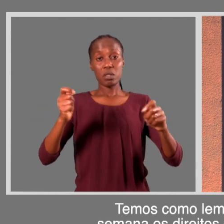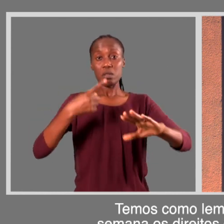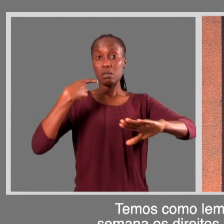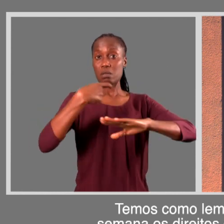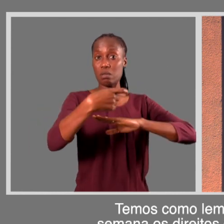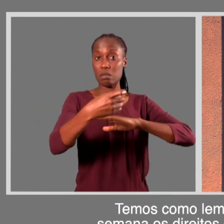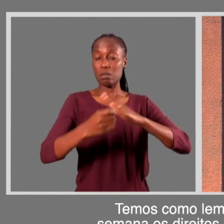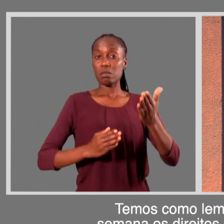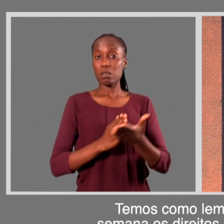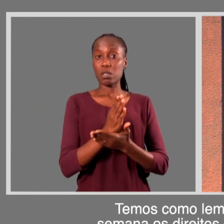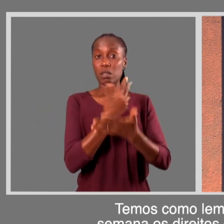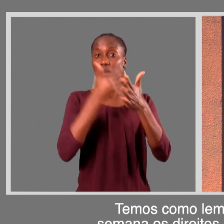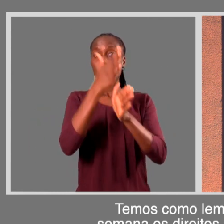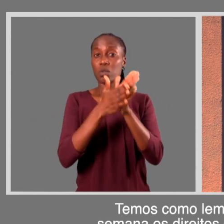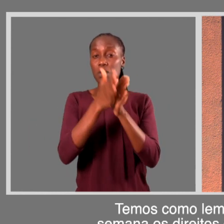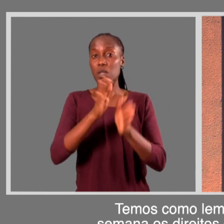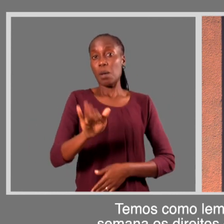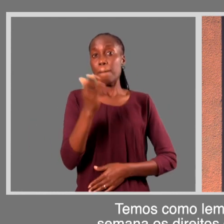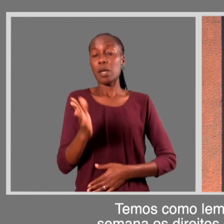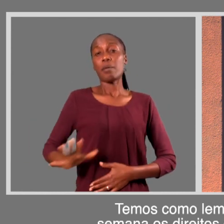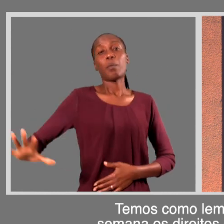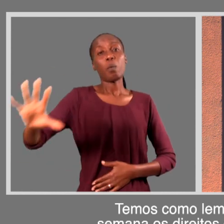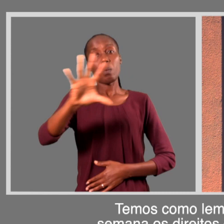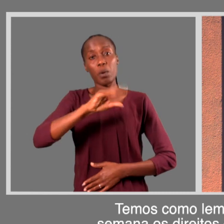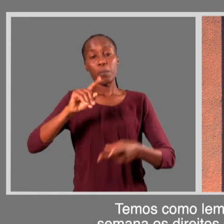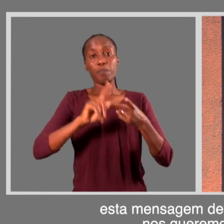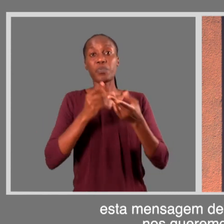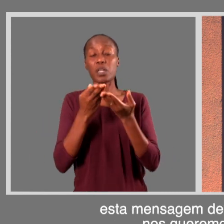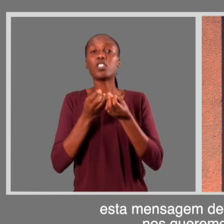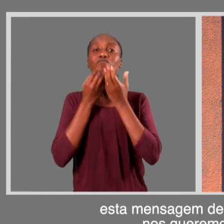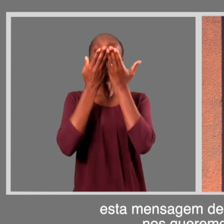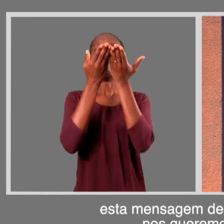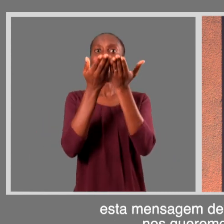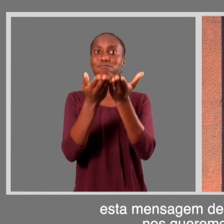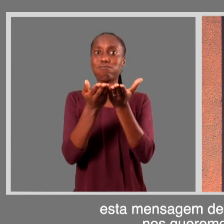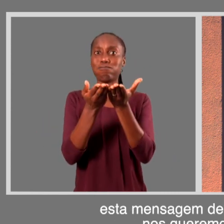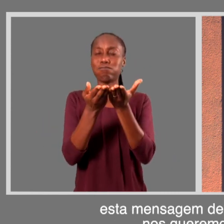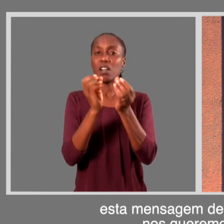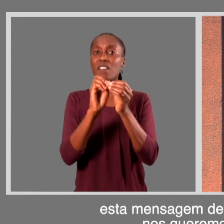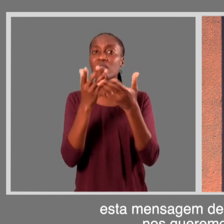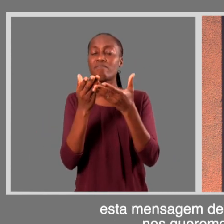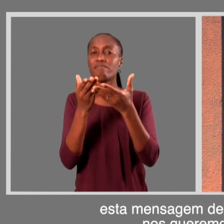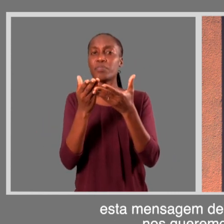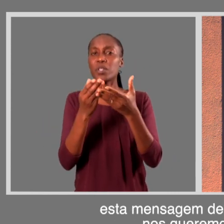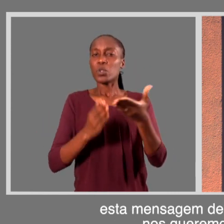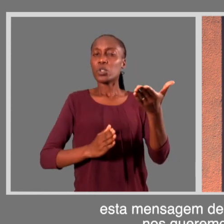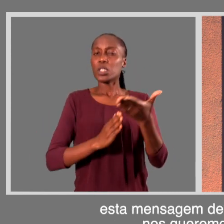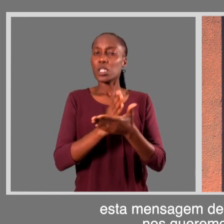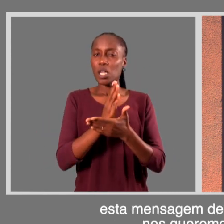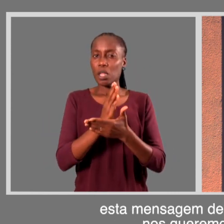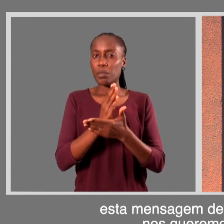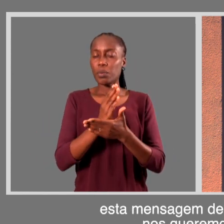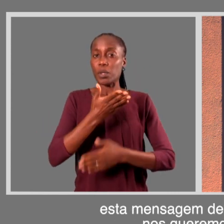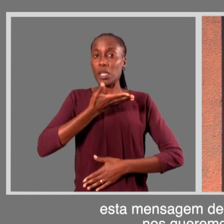comemorações desta semana os direitos da língua de sinais para todos. É esta mensagem de promoção destes direitos